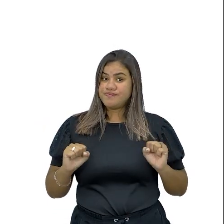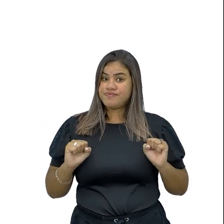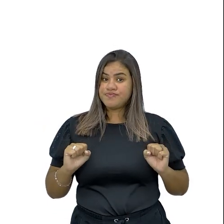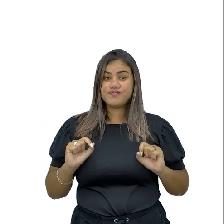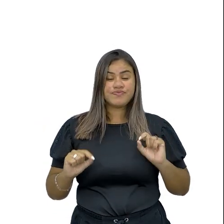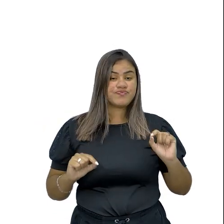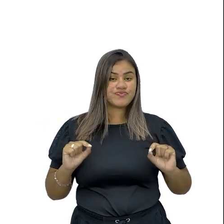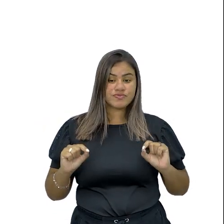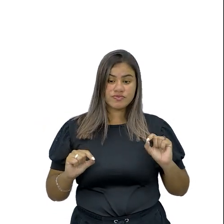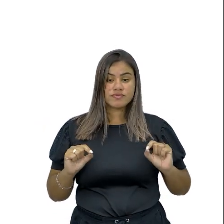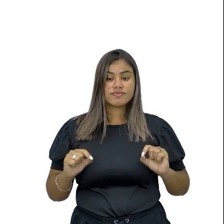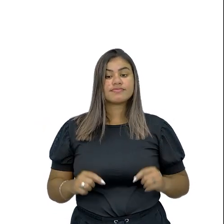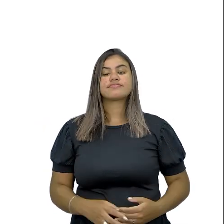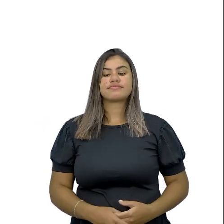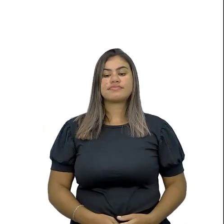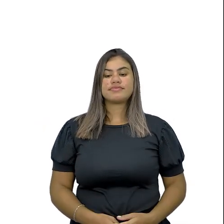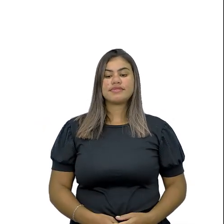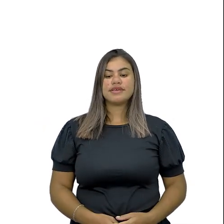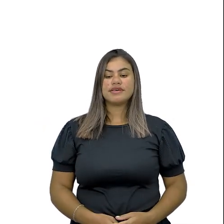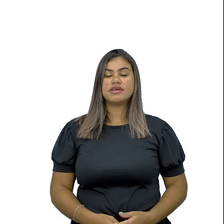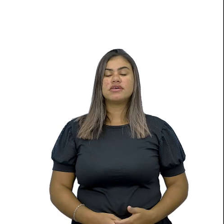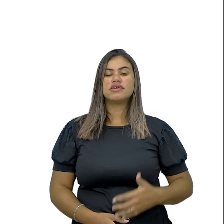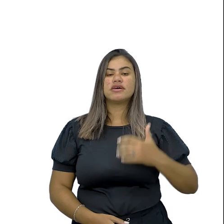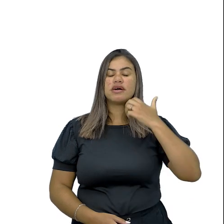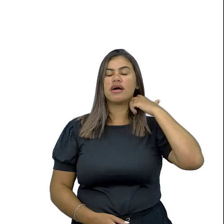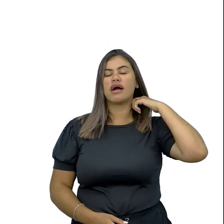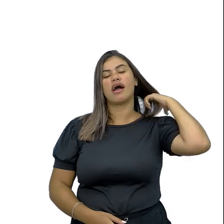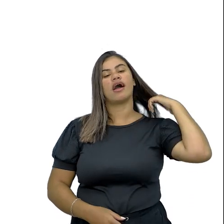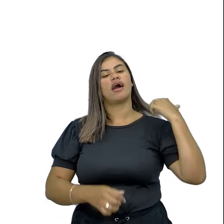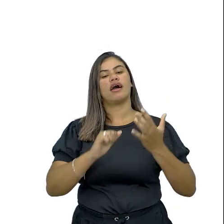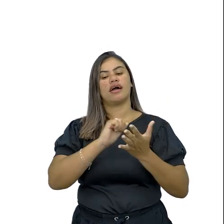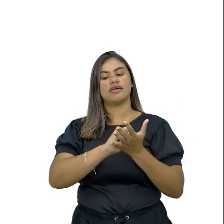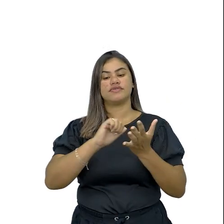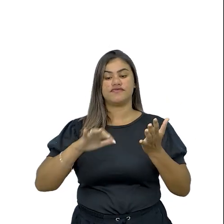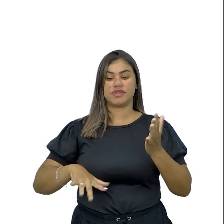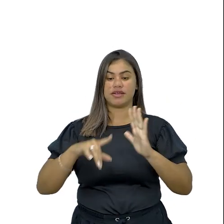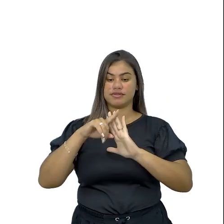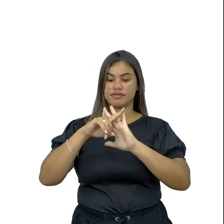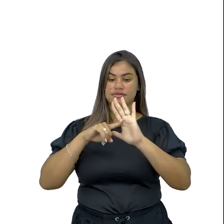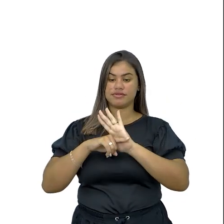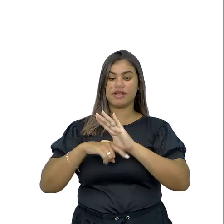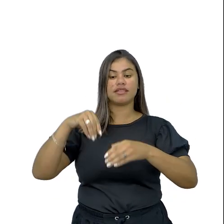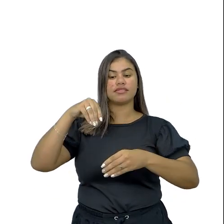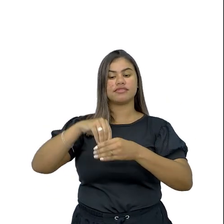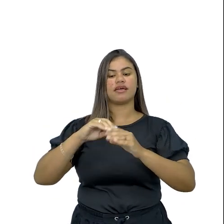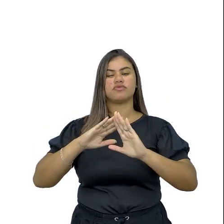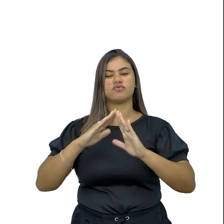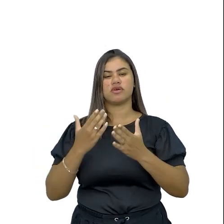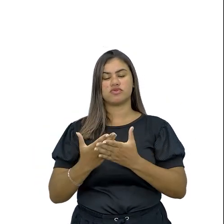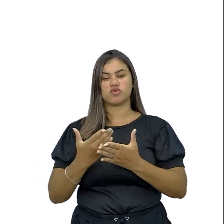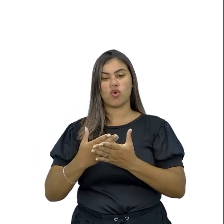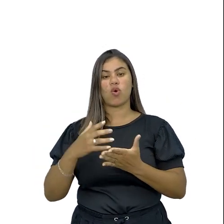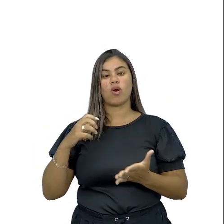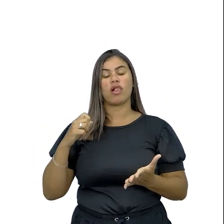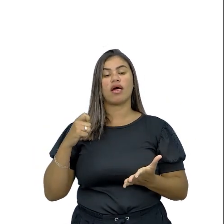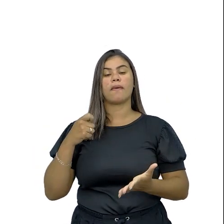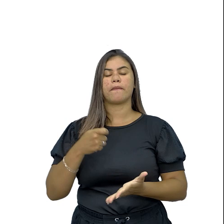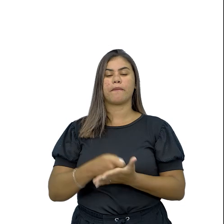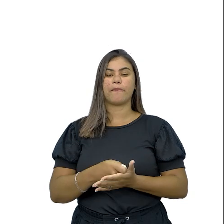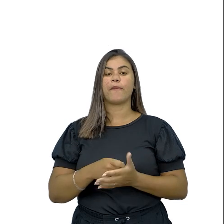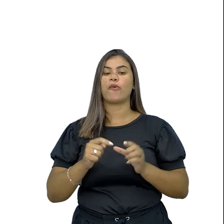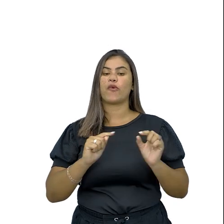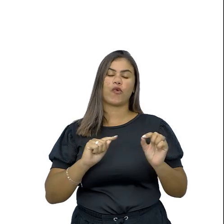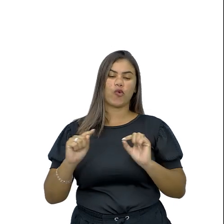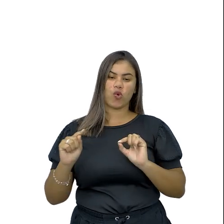toda franqueza, que as atividades investigativas trabalhadas em sala de aula impõem, sim,